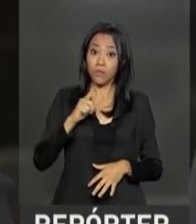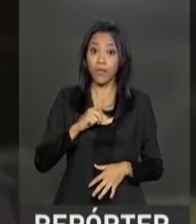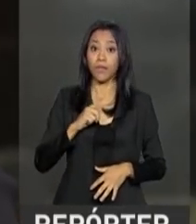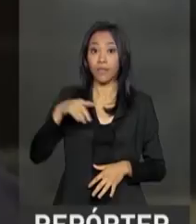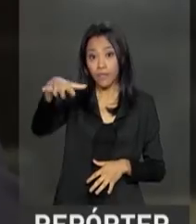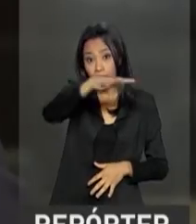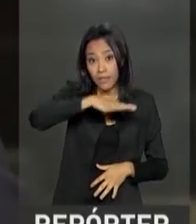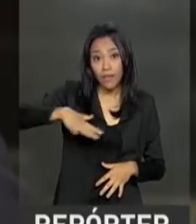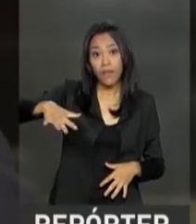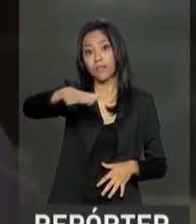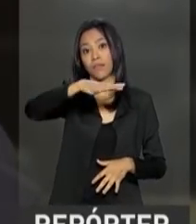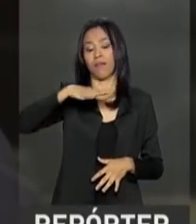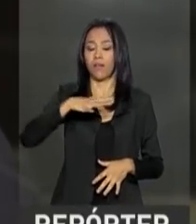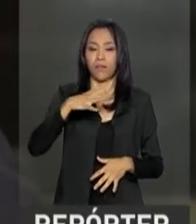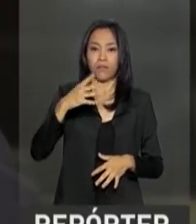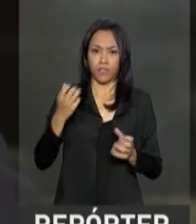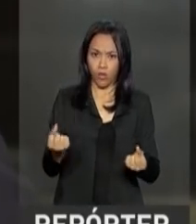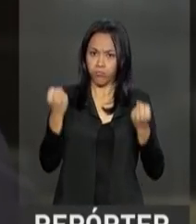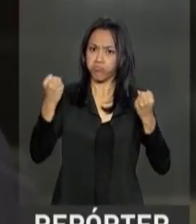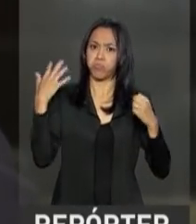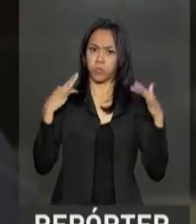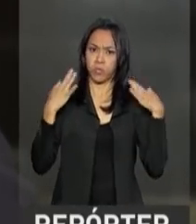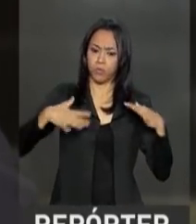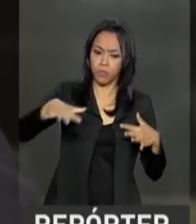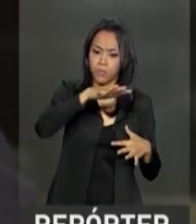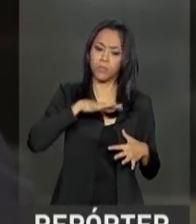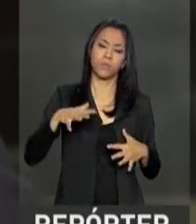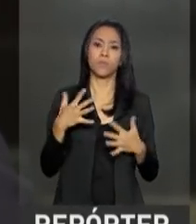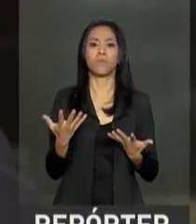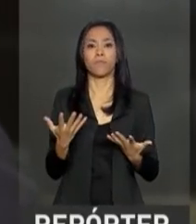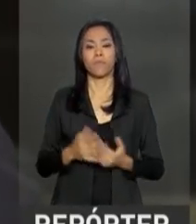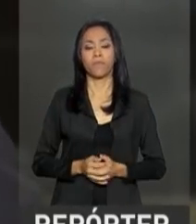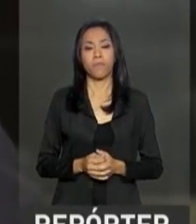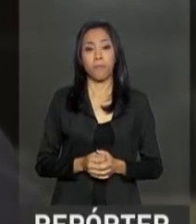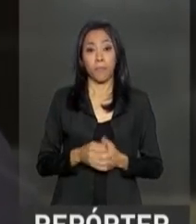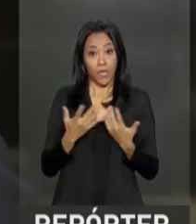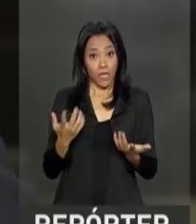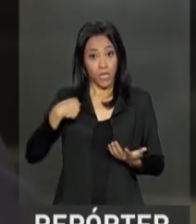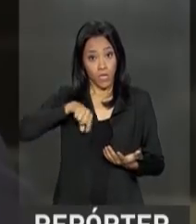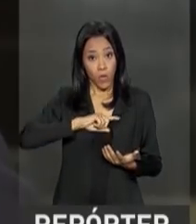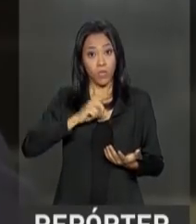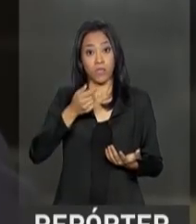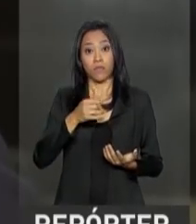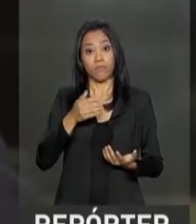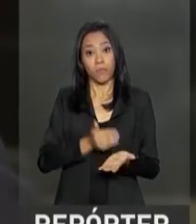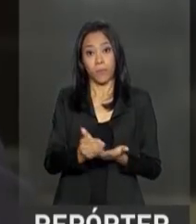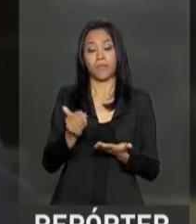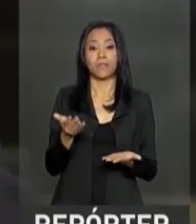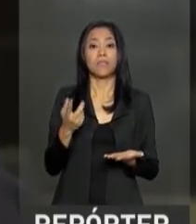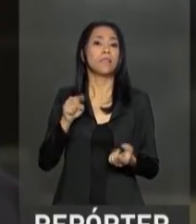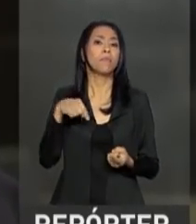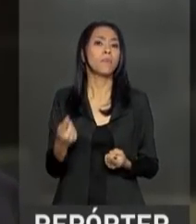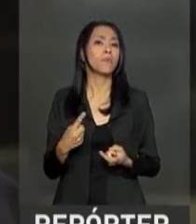agribusiness e está mantendo esse país é é forte vivo nossa grande exportação por ali depois